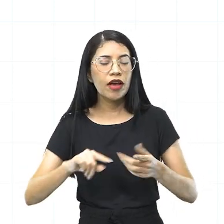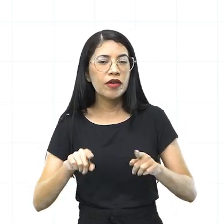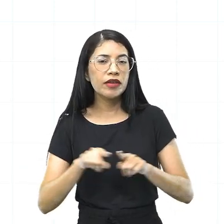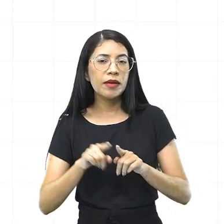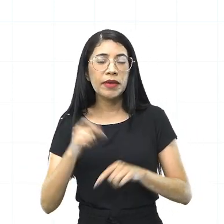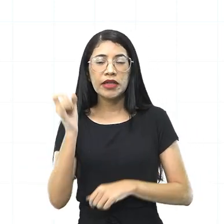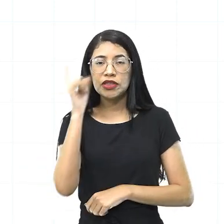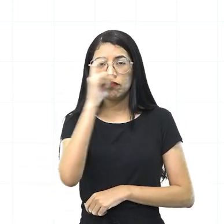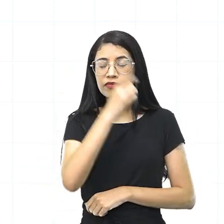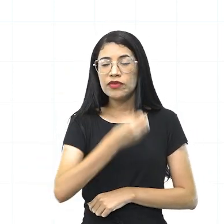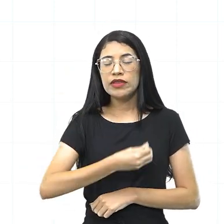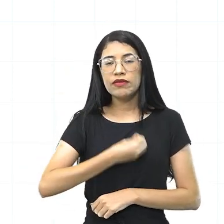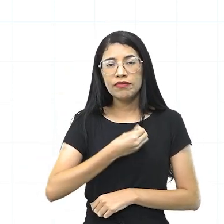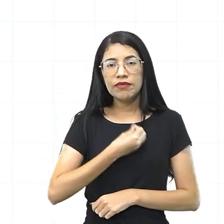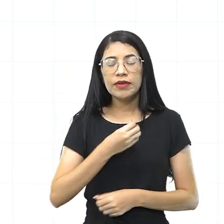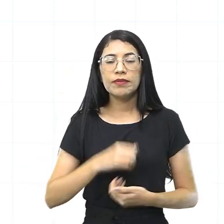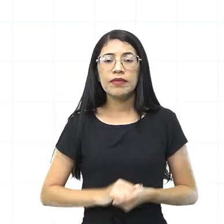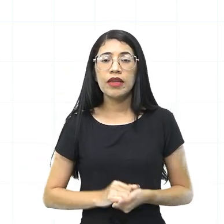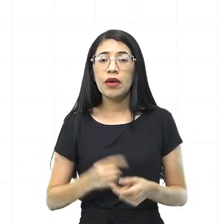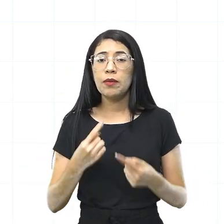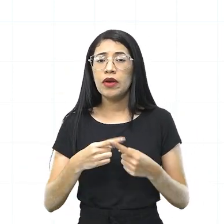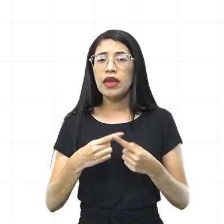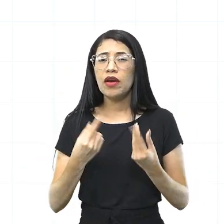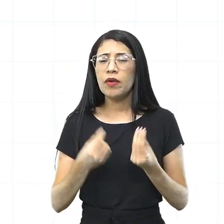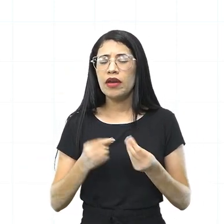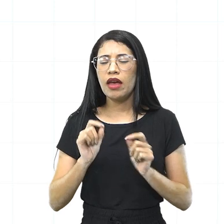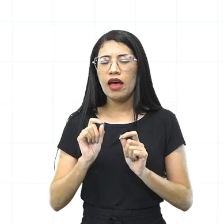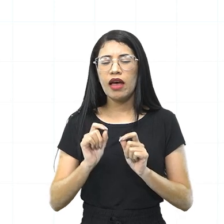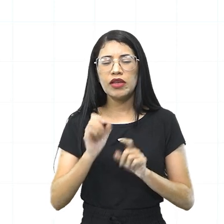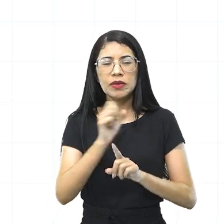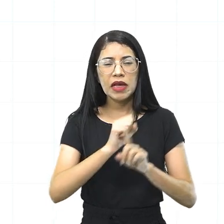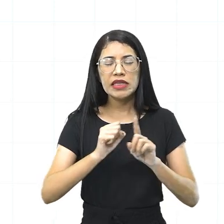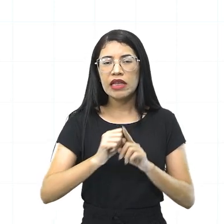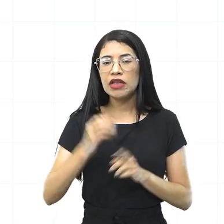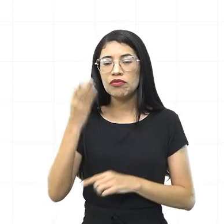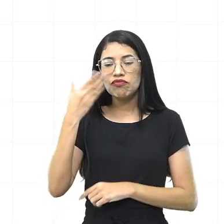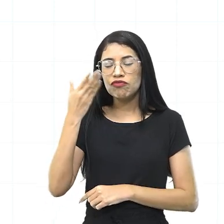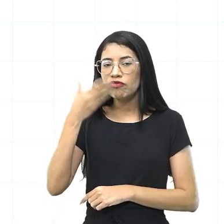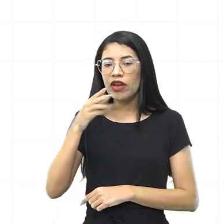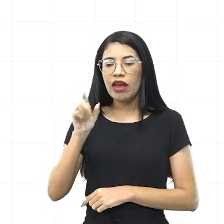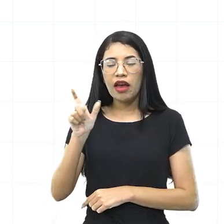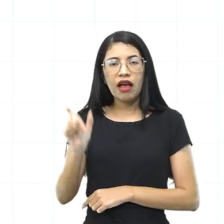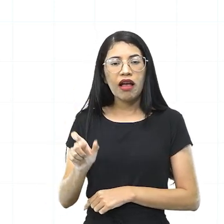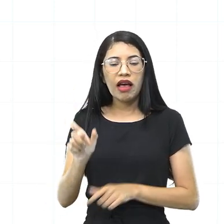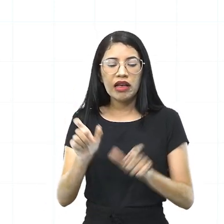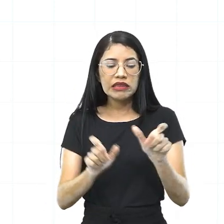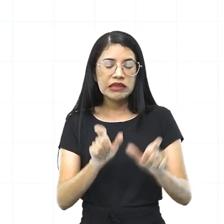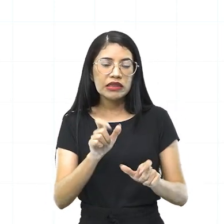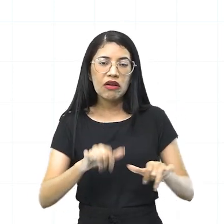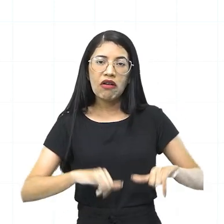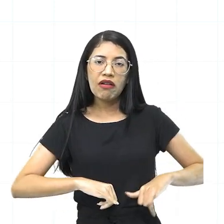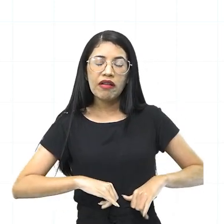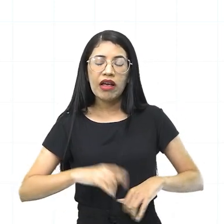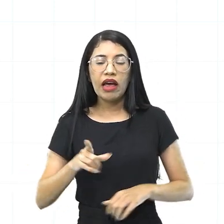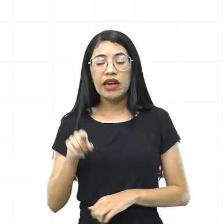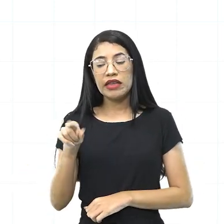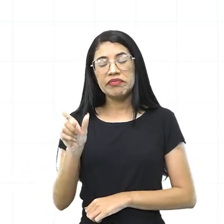das vezes, como diz, né, à margem, eles são o quê? Invisíveis nessas dificuldades, né? Ah, ele é operário,